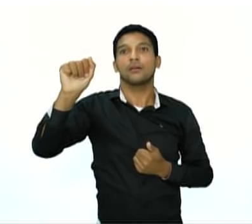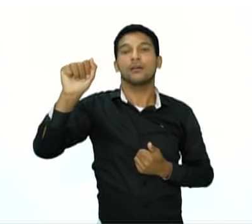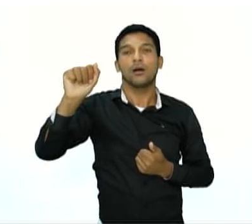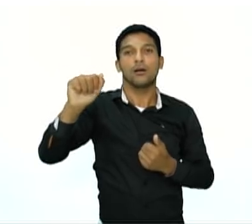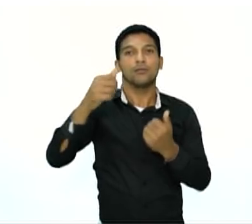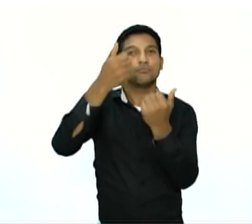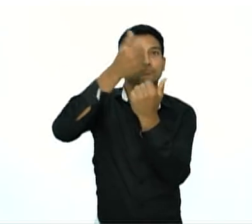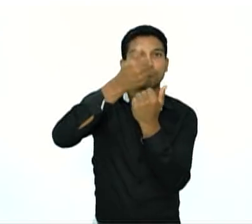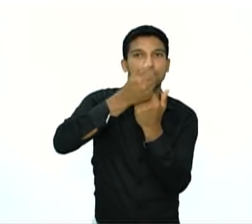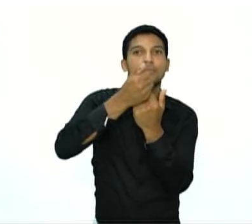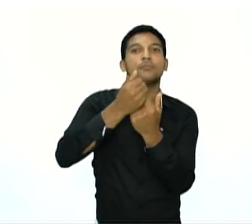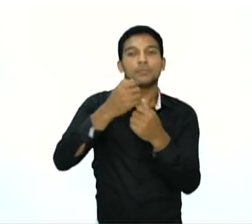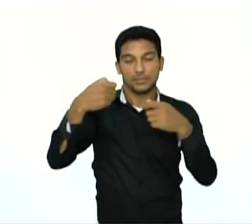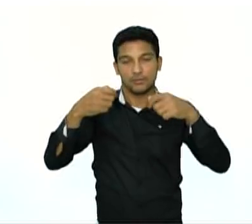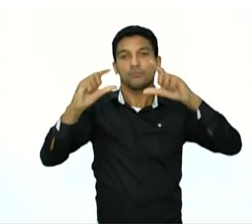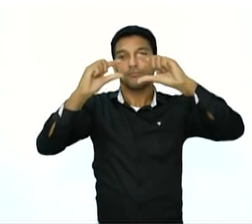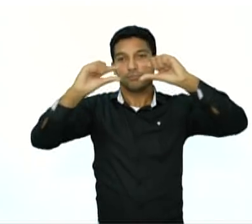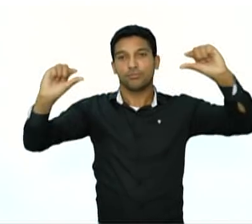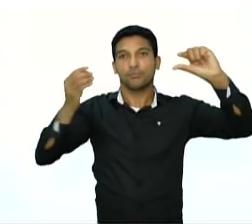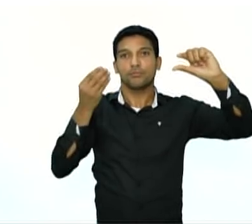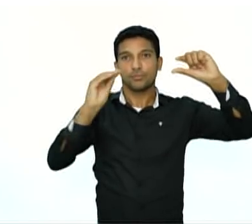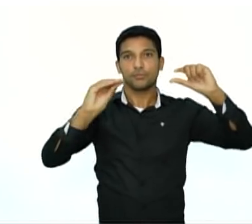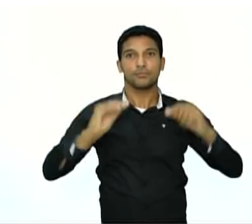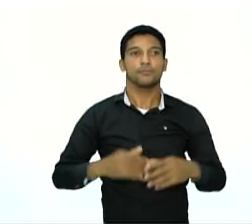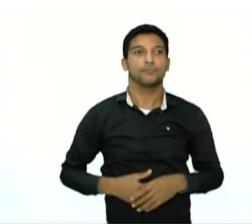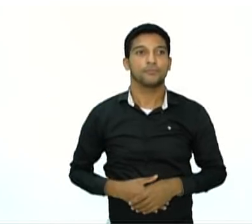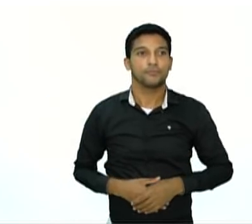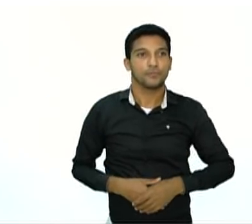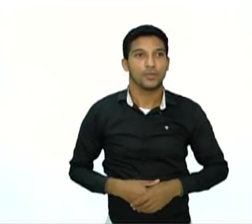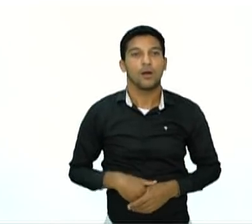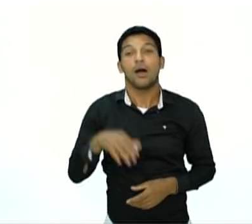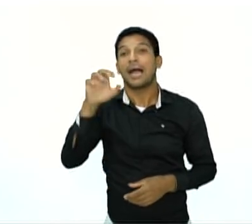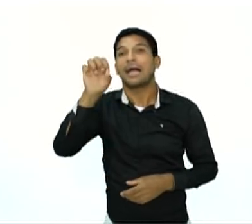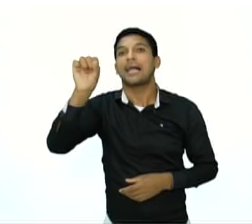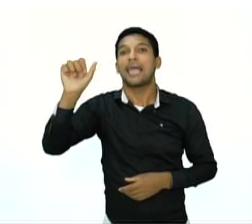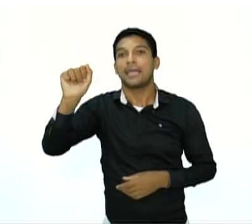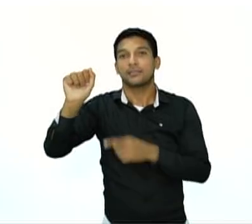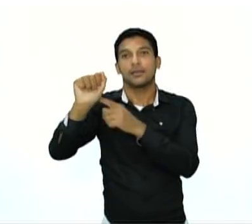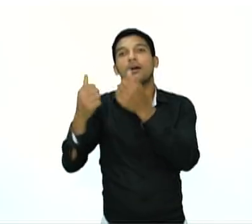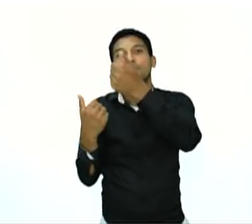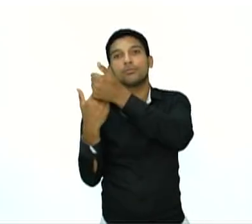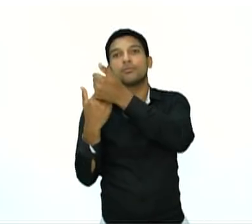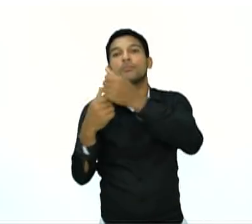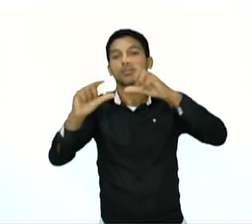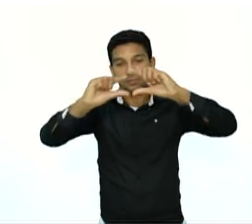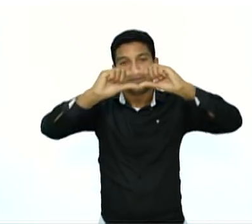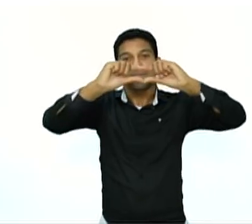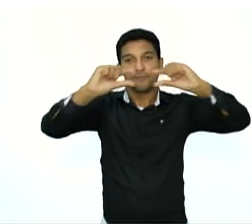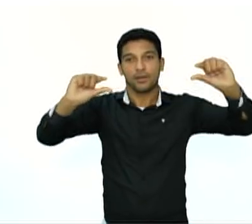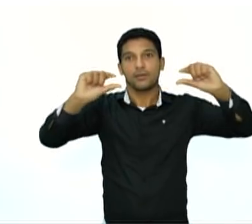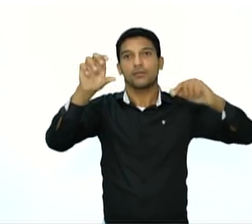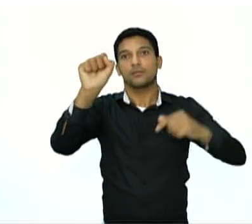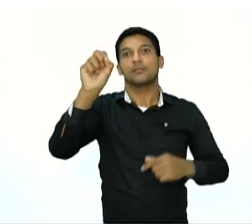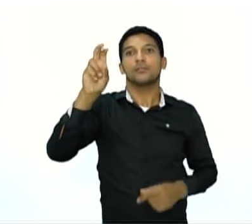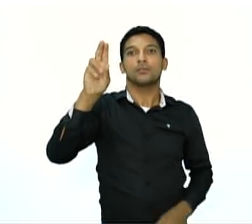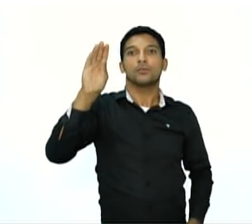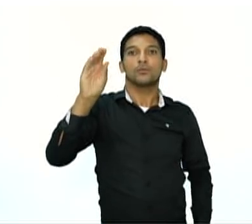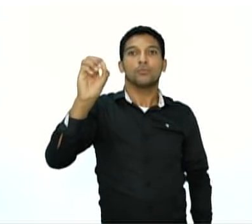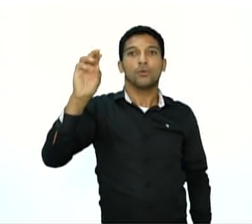então. A ideia é que os alunos pesquisem. A ideia é essa. Logo, oração subordinada